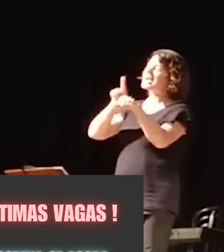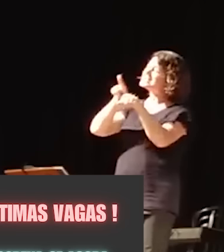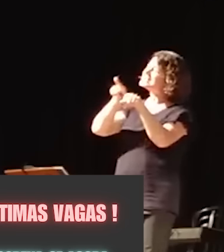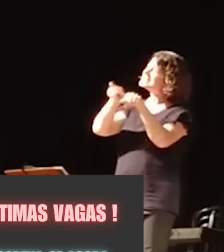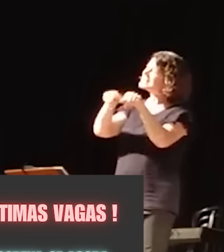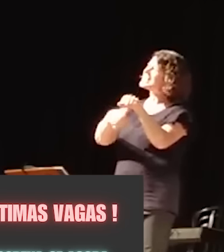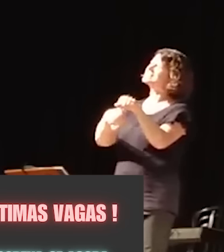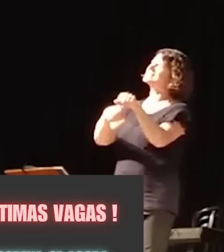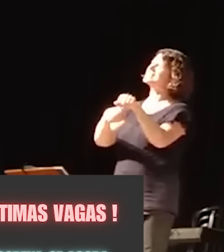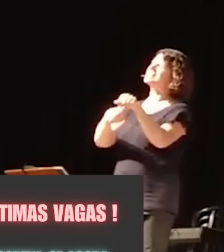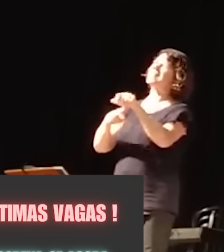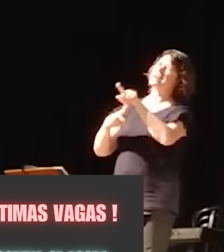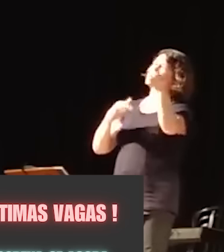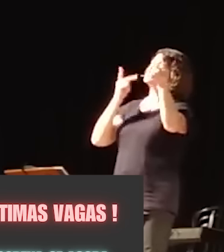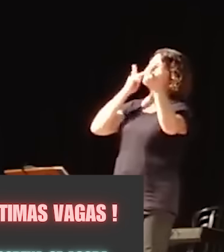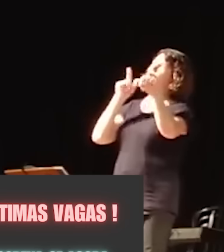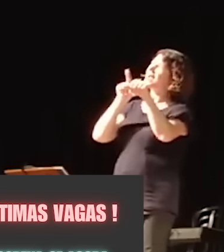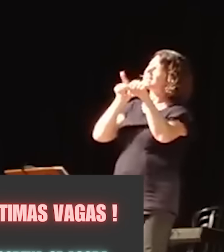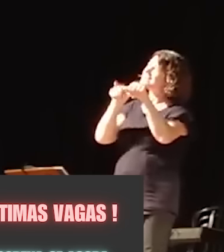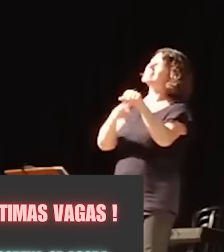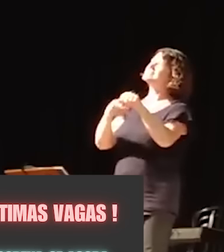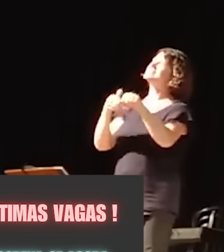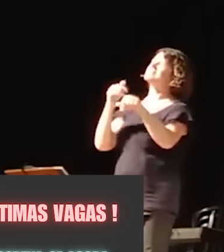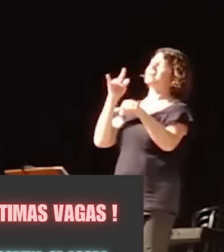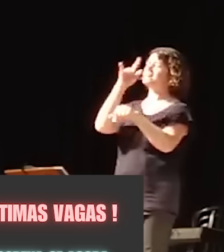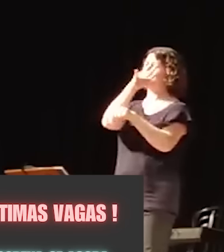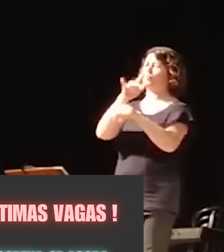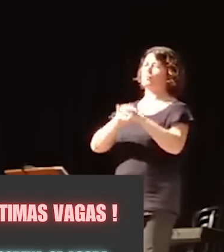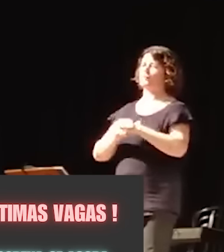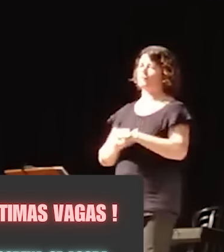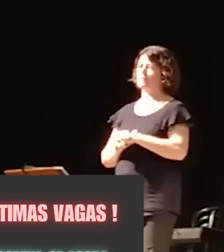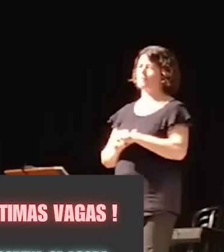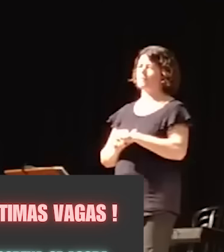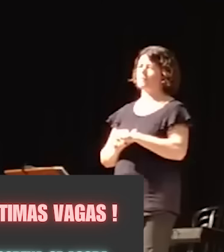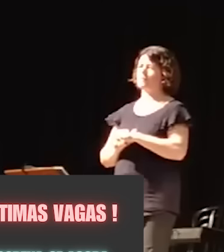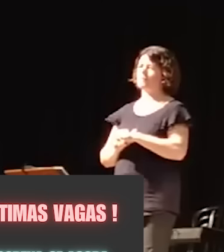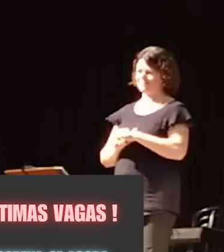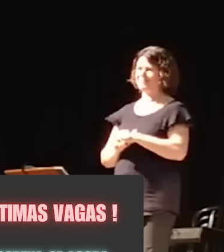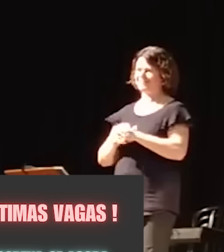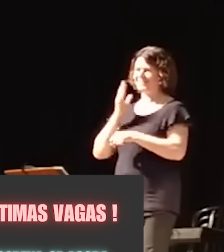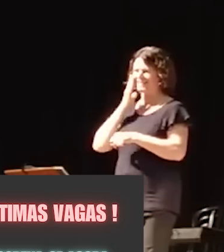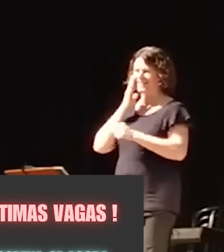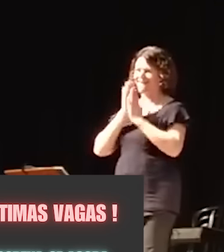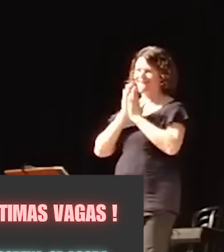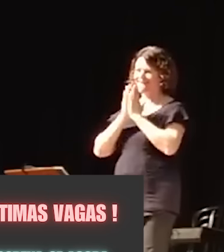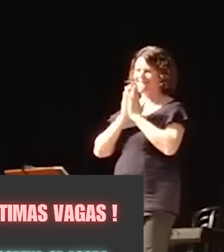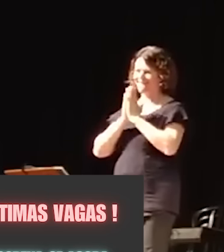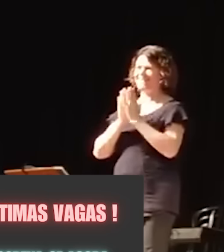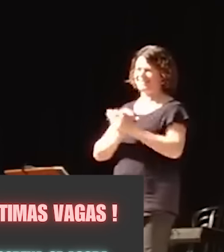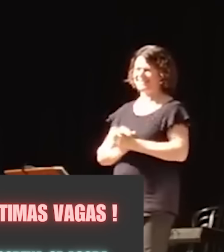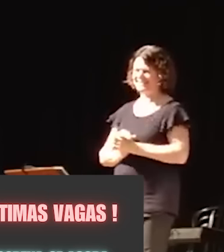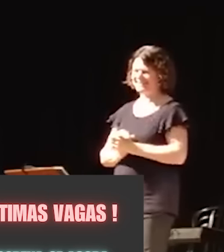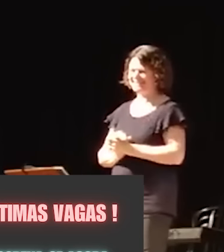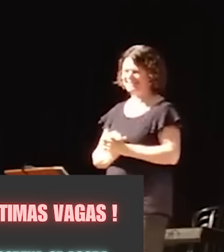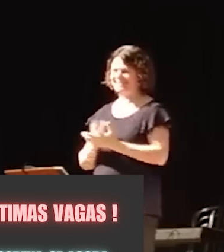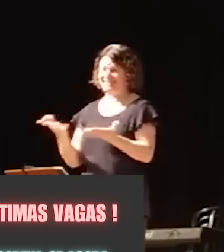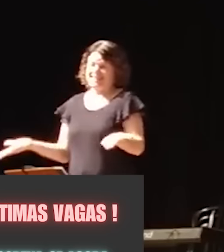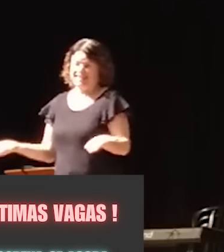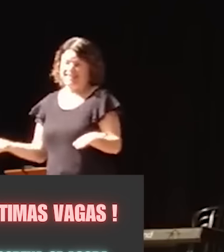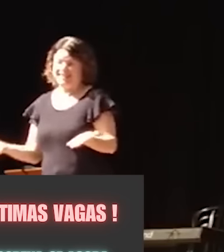avião você não trabalha nessa área o slote tá ali para aquele horário é por isso que ele fala nós já fechamos as nossas portas estamos no